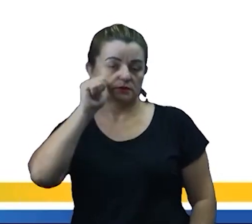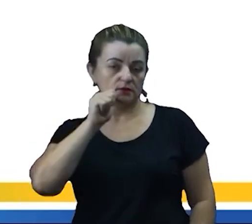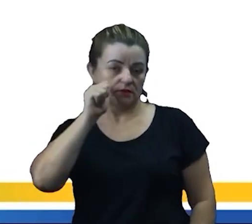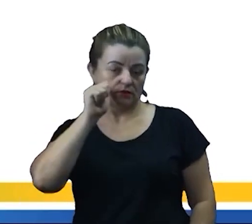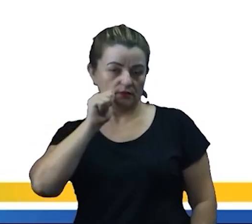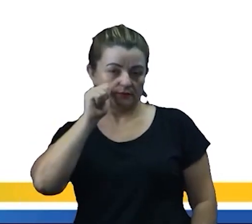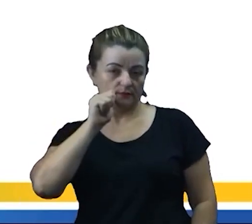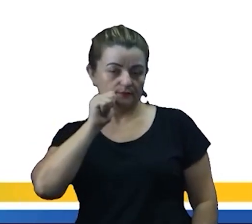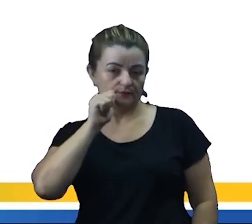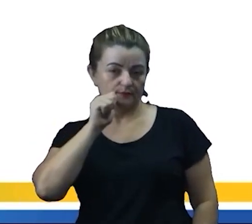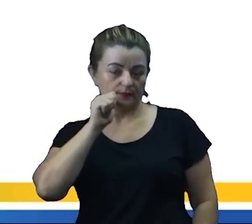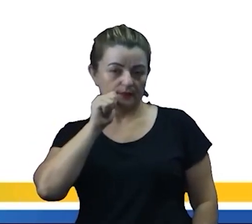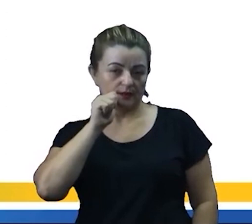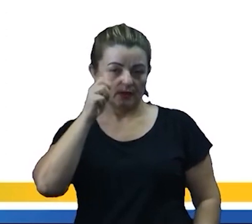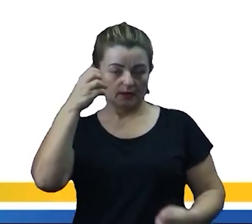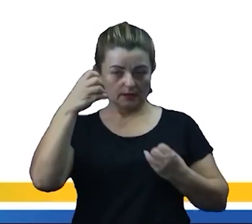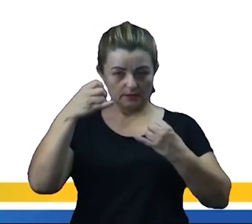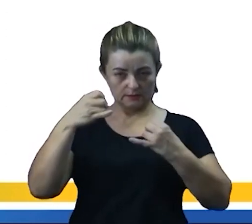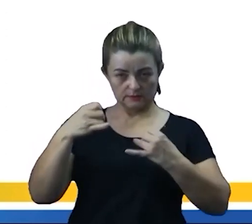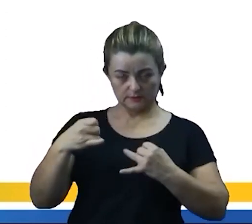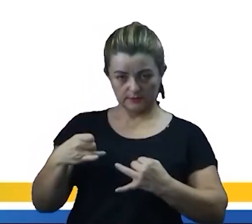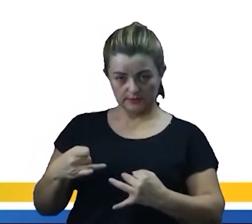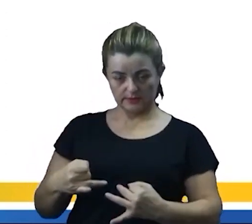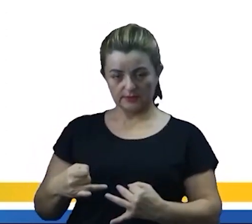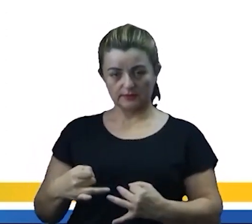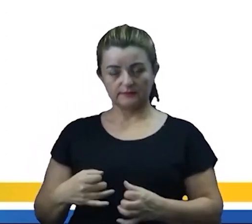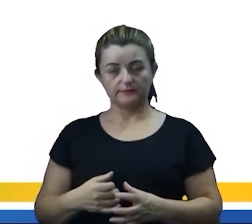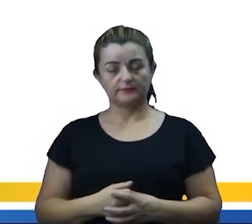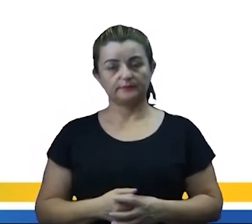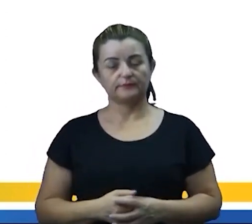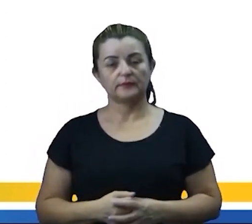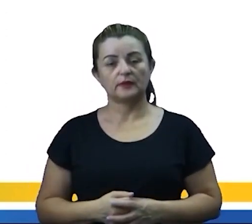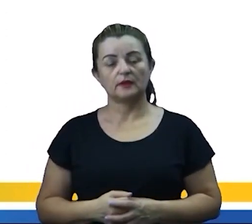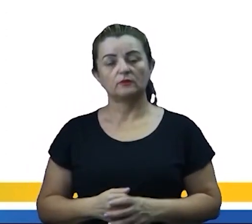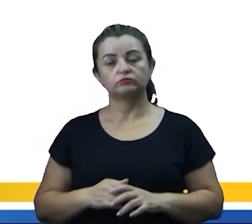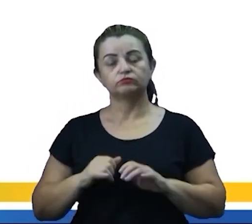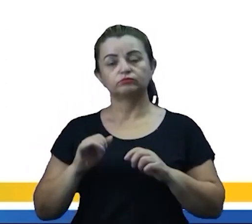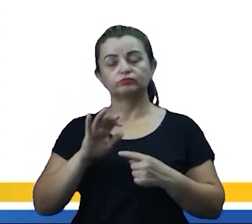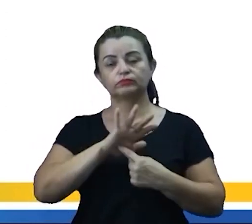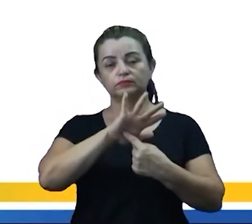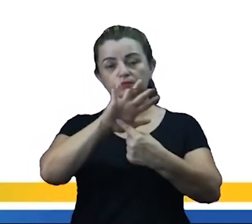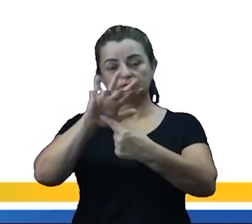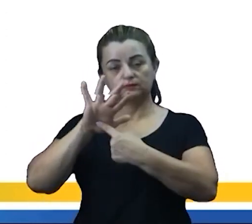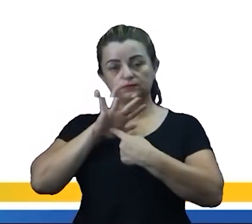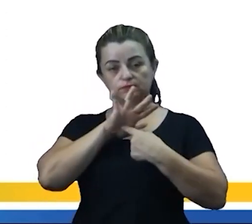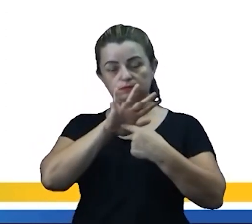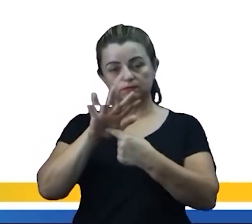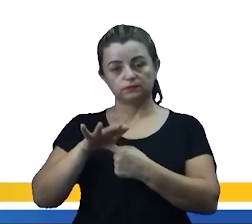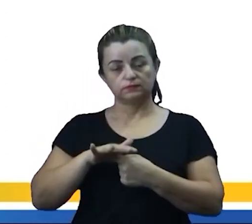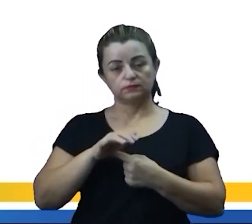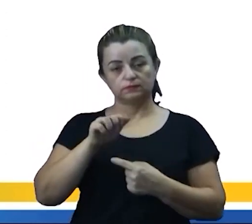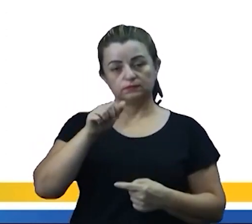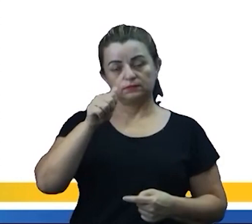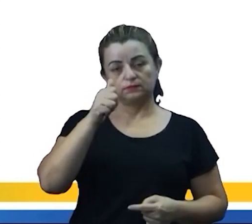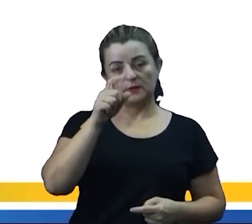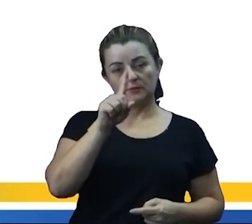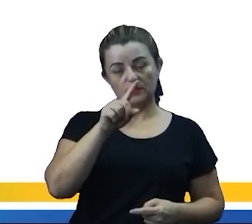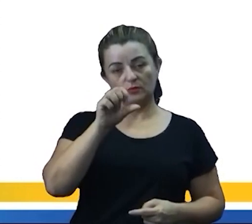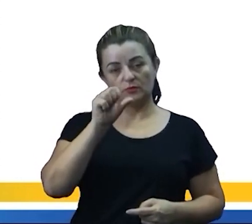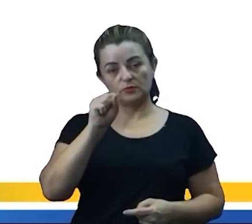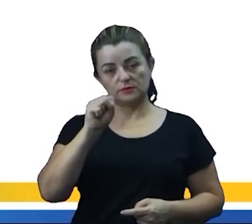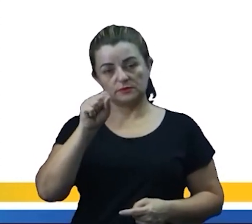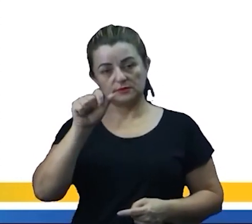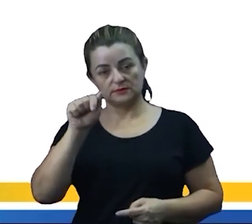livro. Diz José de Alencar, ele também já dá o nome do autor. Foi publicado em 1875, no fragmento transcrito,